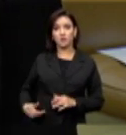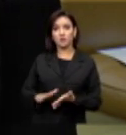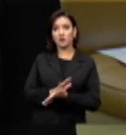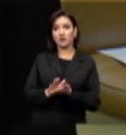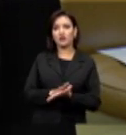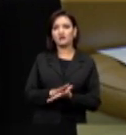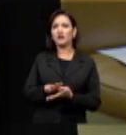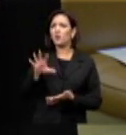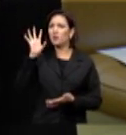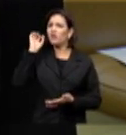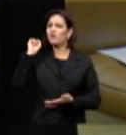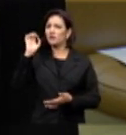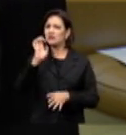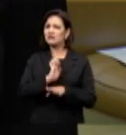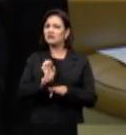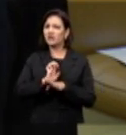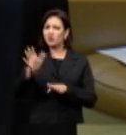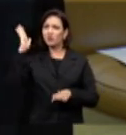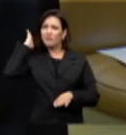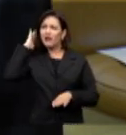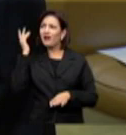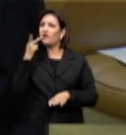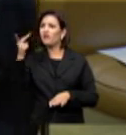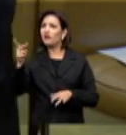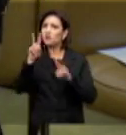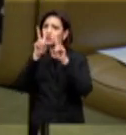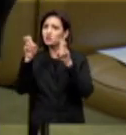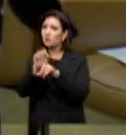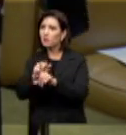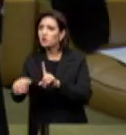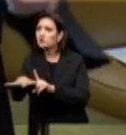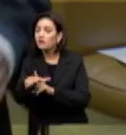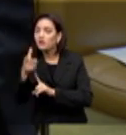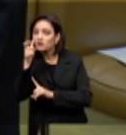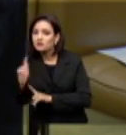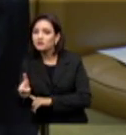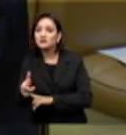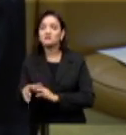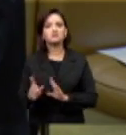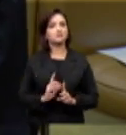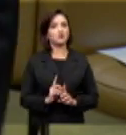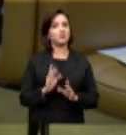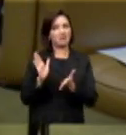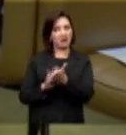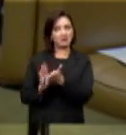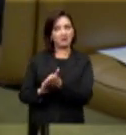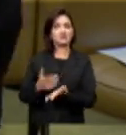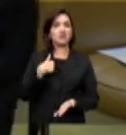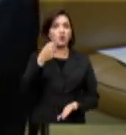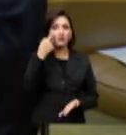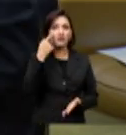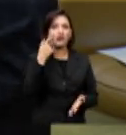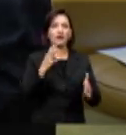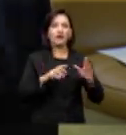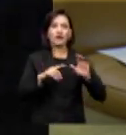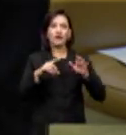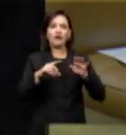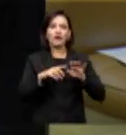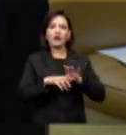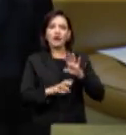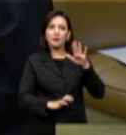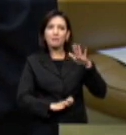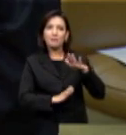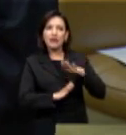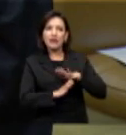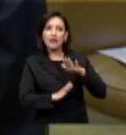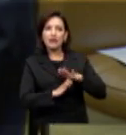Pará falar interesse público. Meus parabéns. Eu vi interesse da empresa, eu vi interesse da